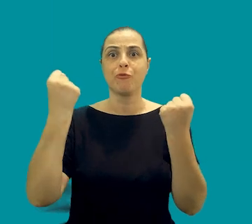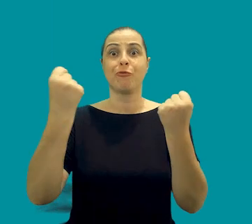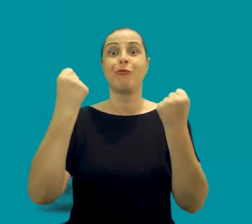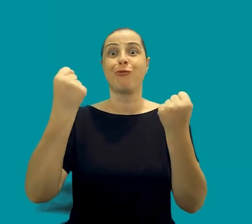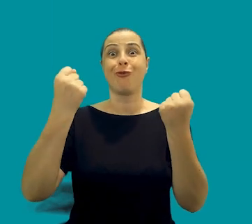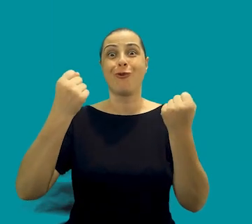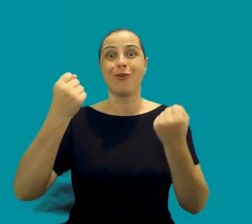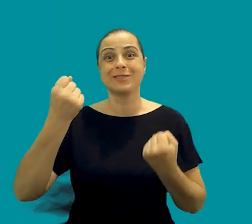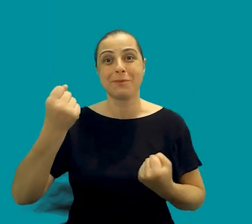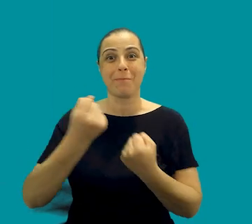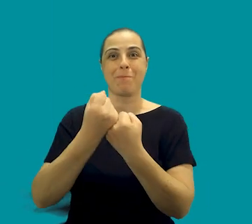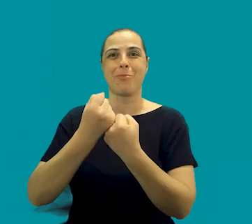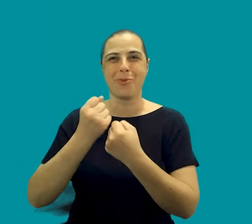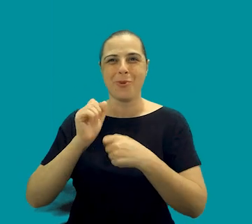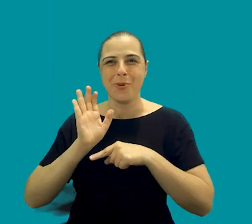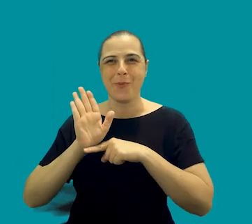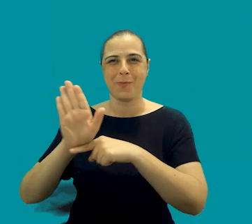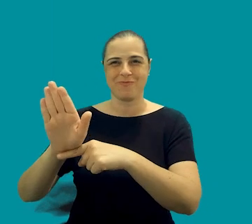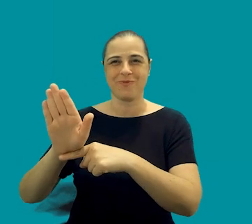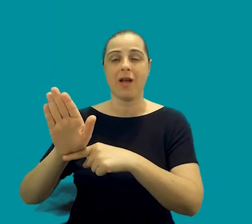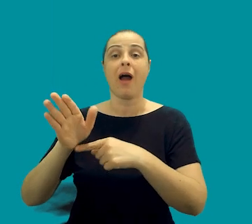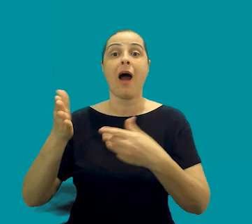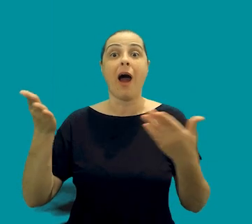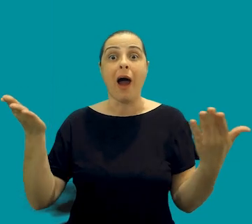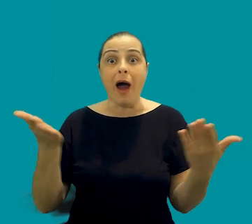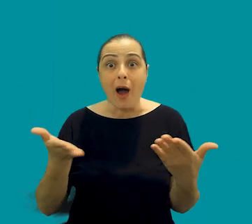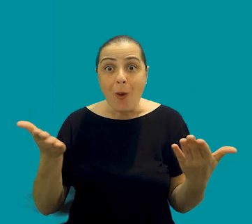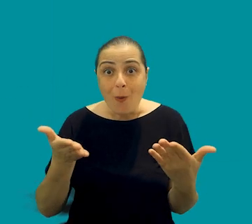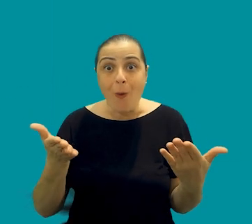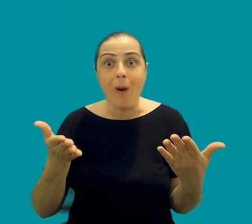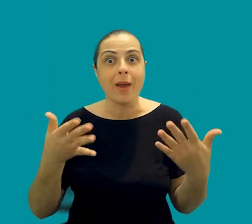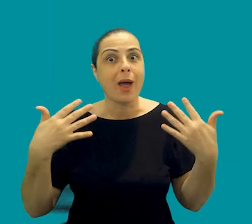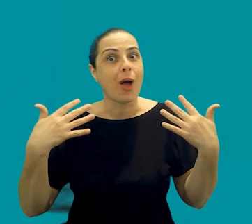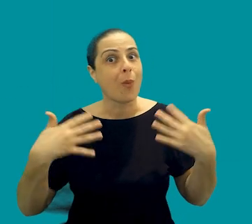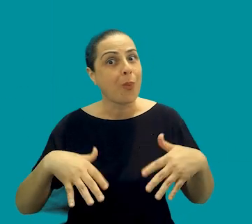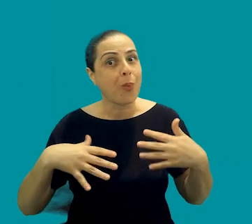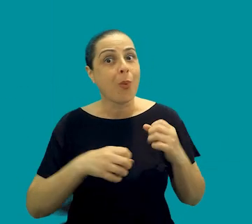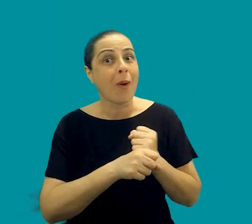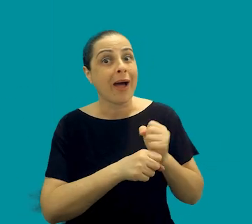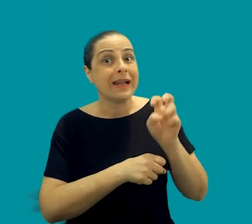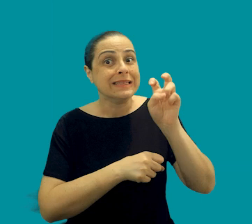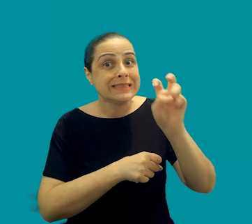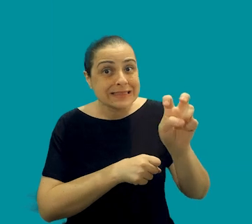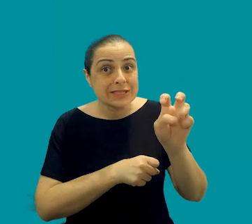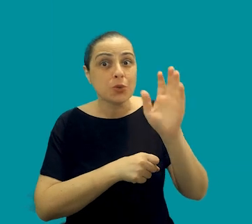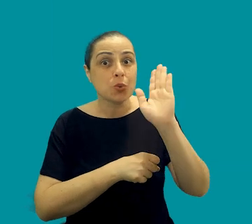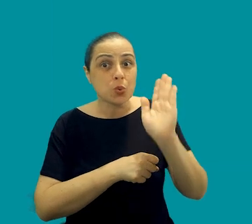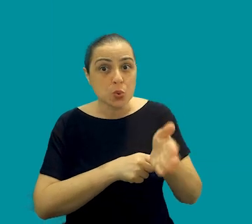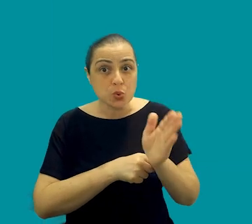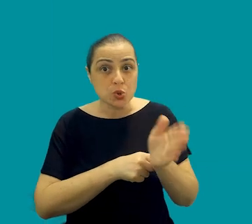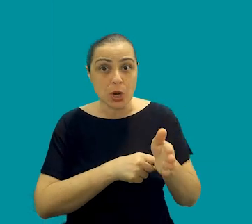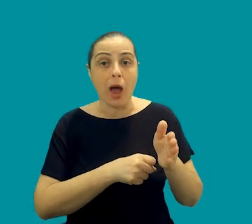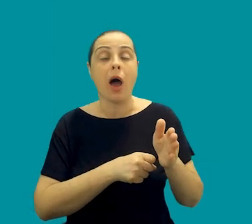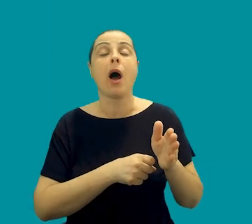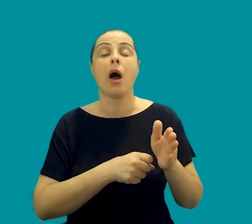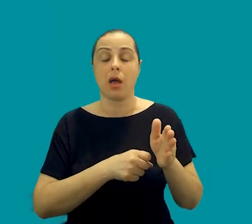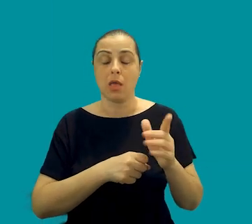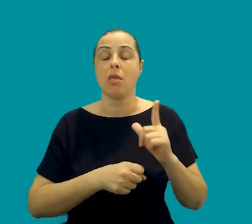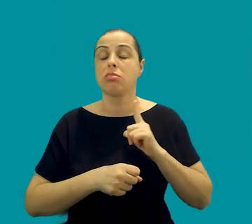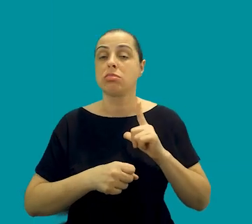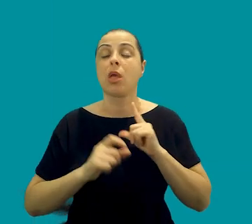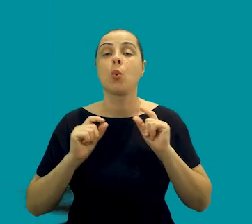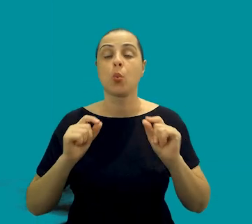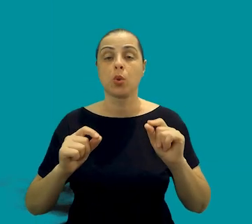desses olhares de todo mundo que compôs, a gente está no 5º ano fora da Tóquio, que é o programa Sementes do